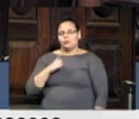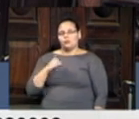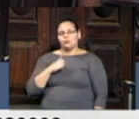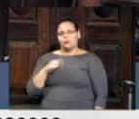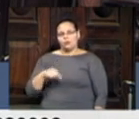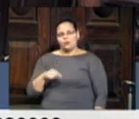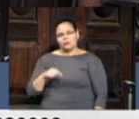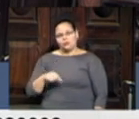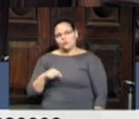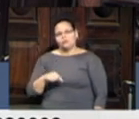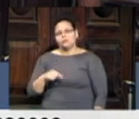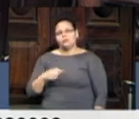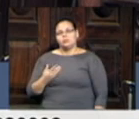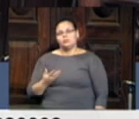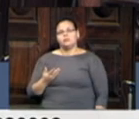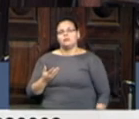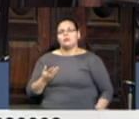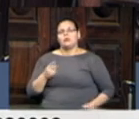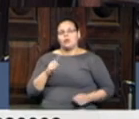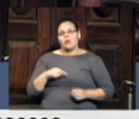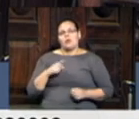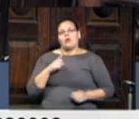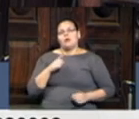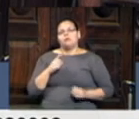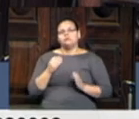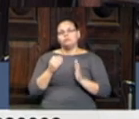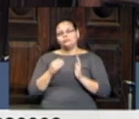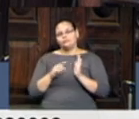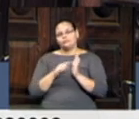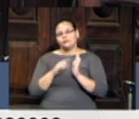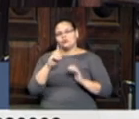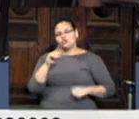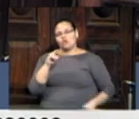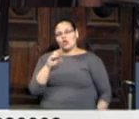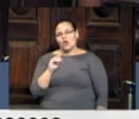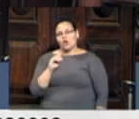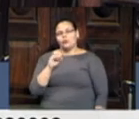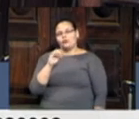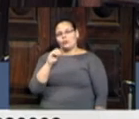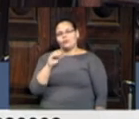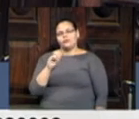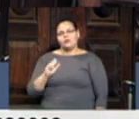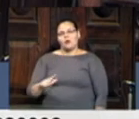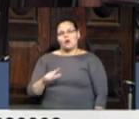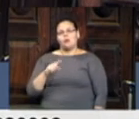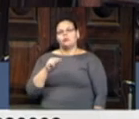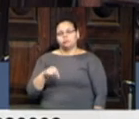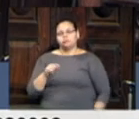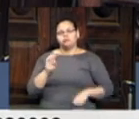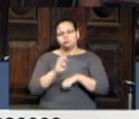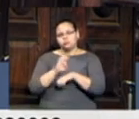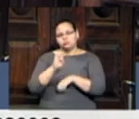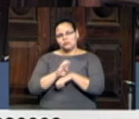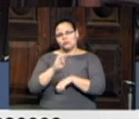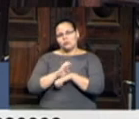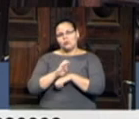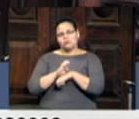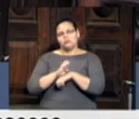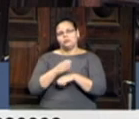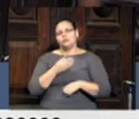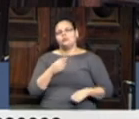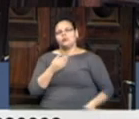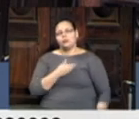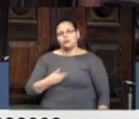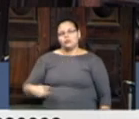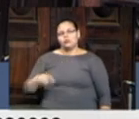aqui de posse do Diário Oficial do Estado, Poder Executivo,